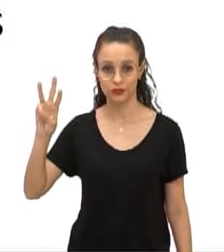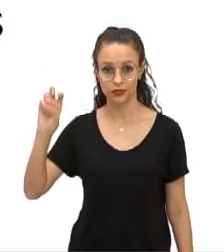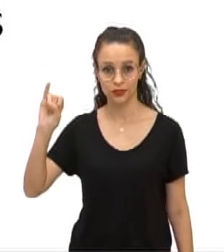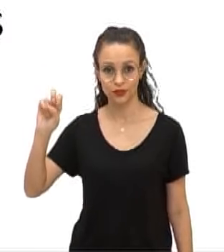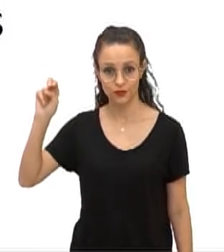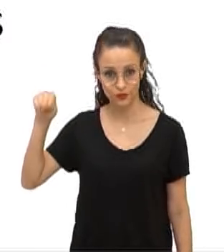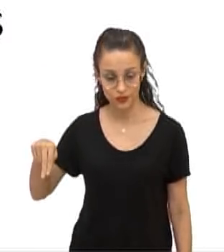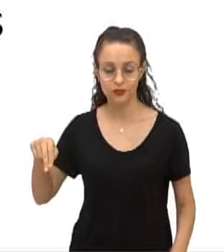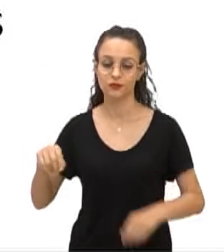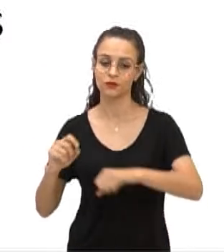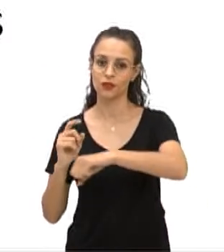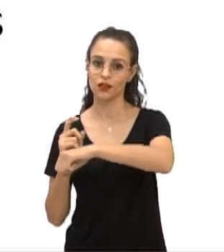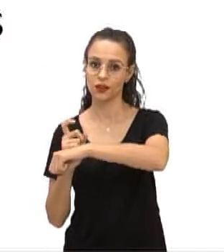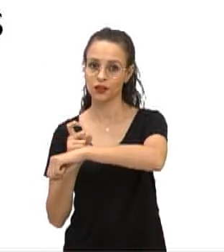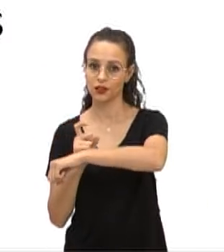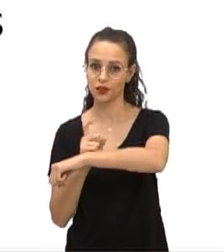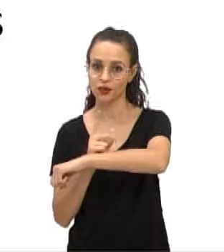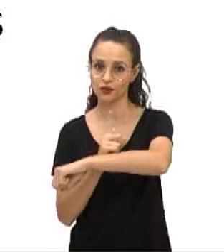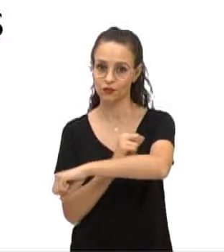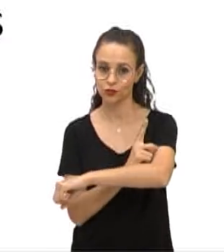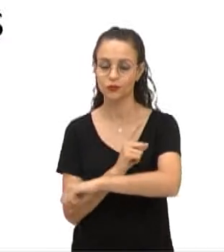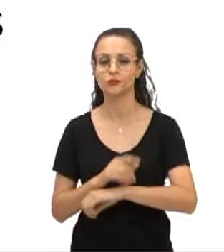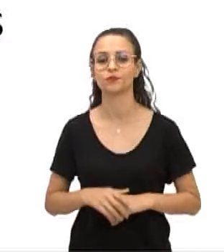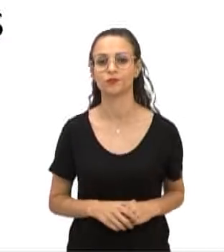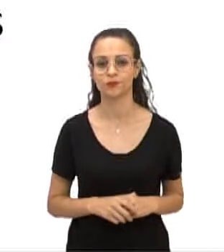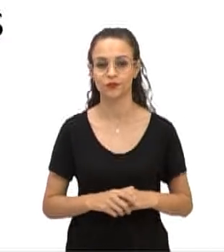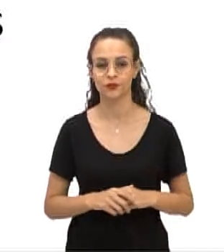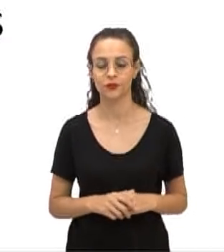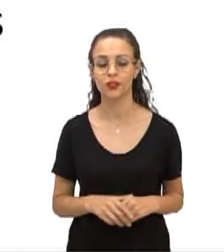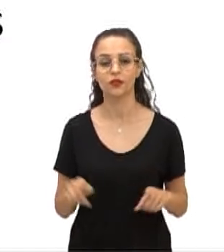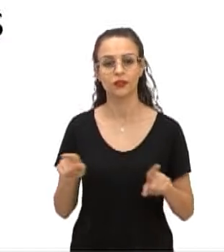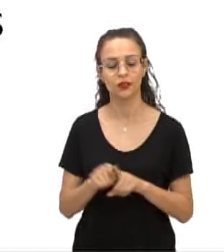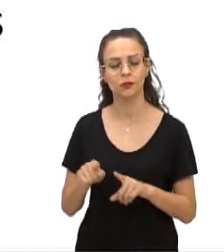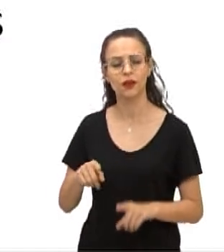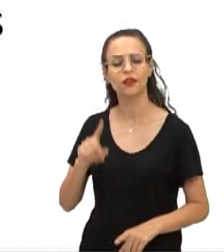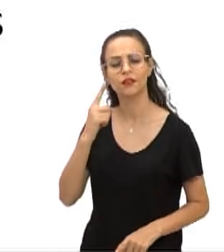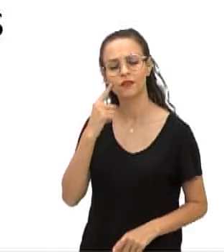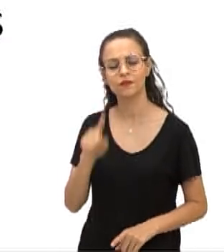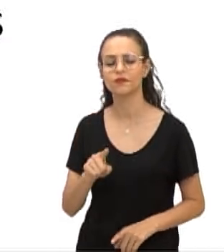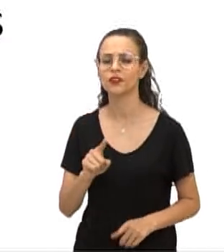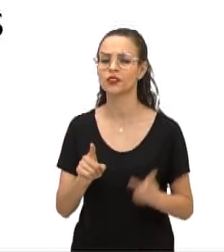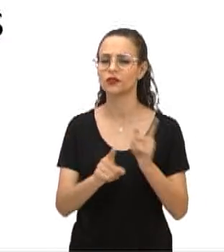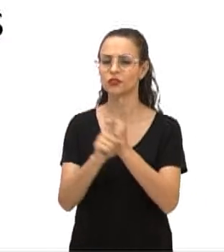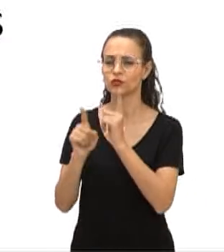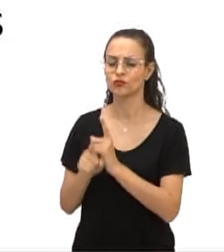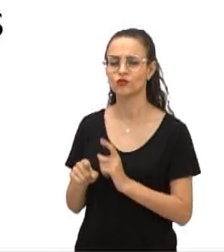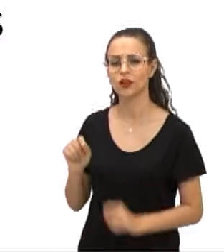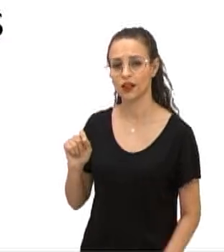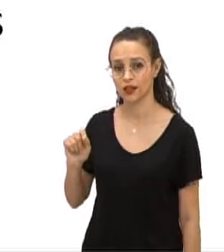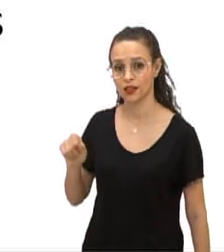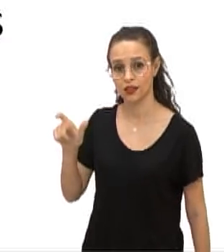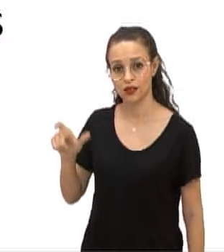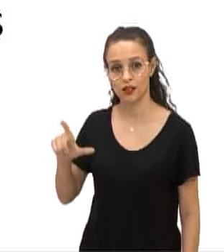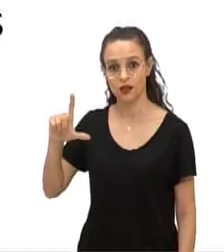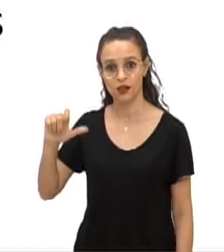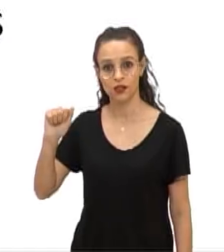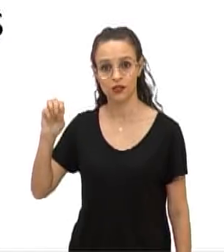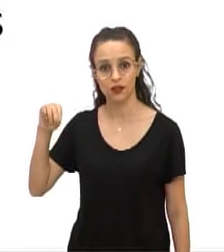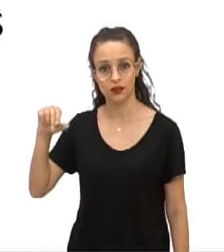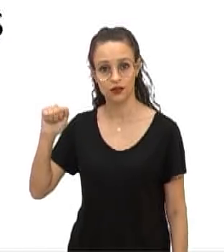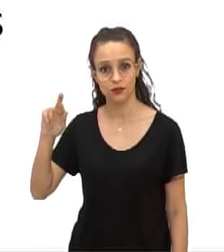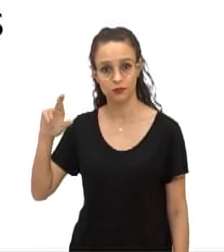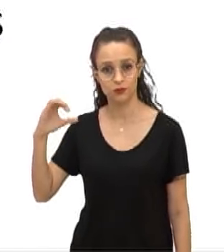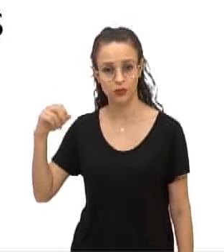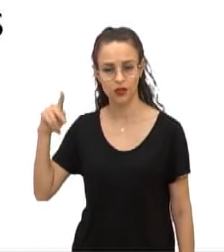2. Identificar a influência de Lamarck para Charles Darwin e as justificativas para a construção da teoria